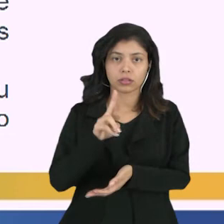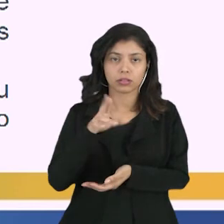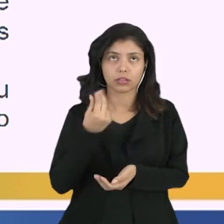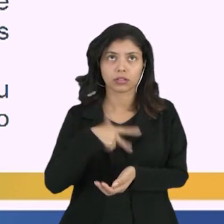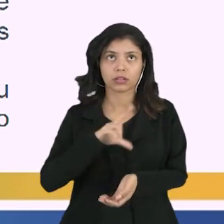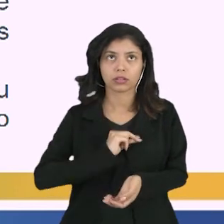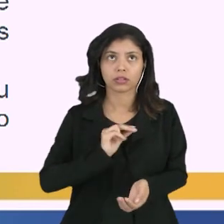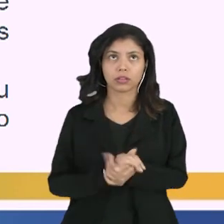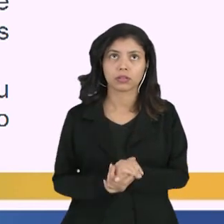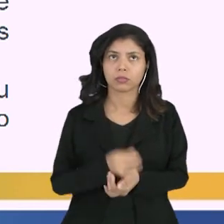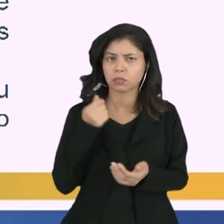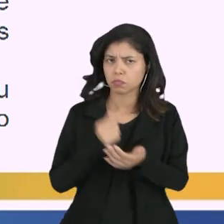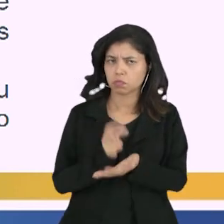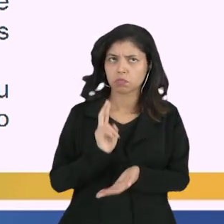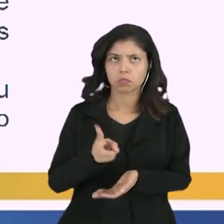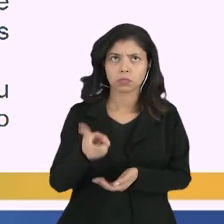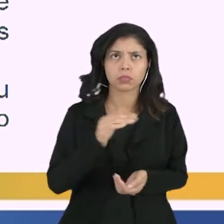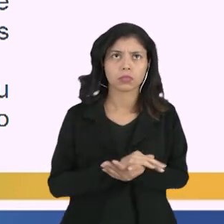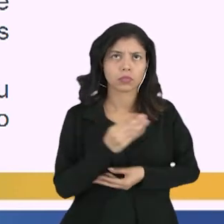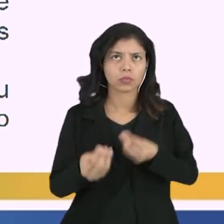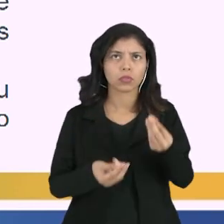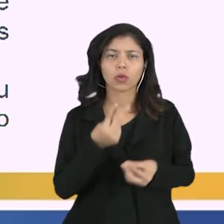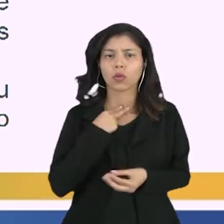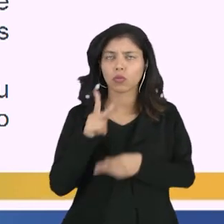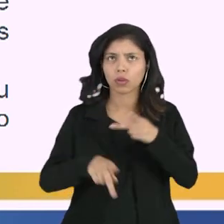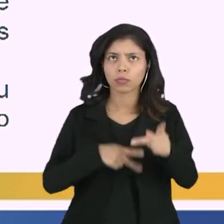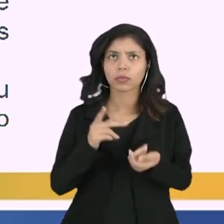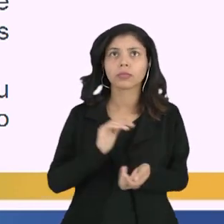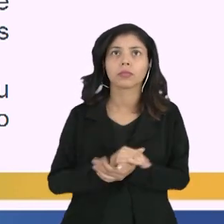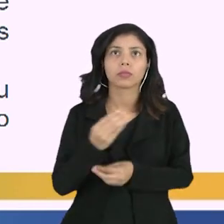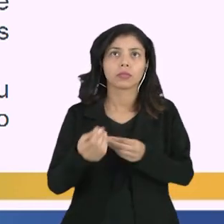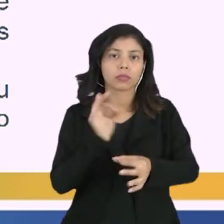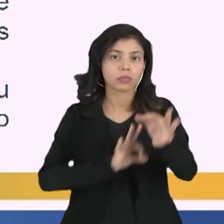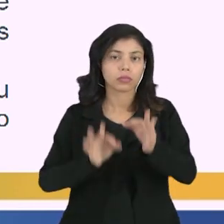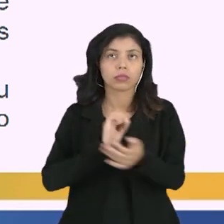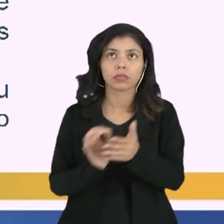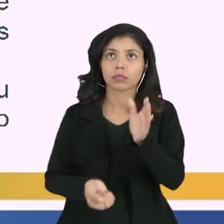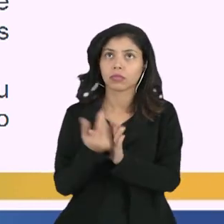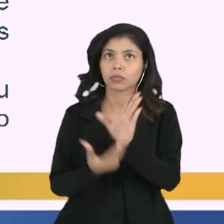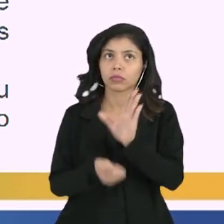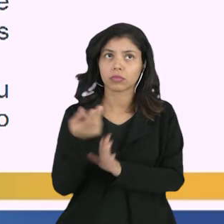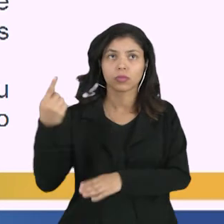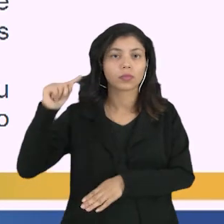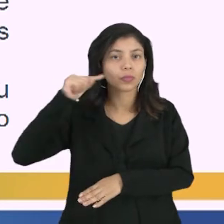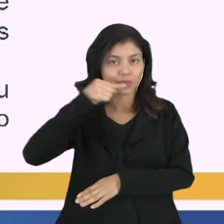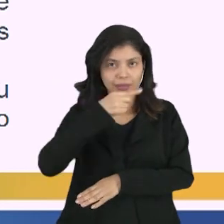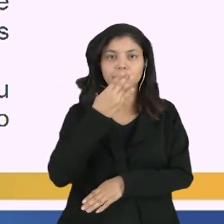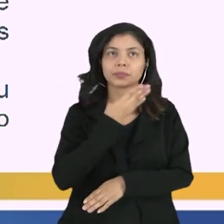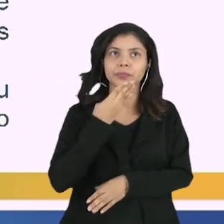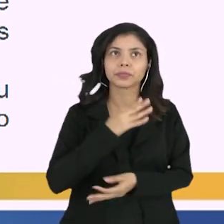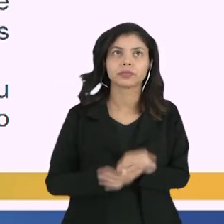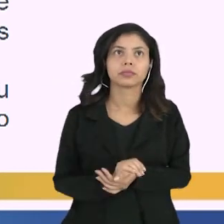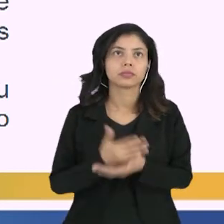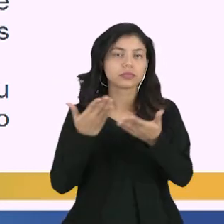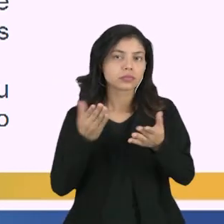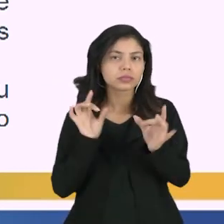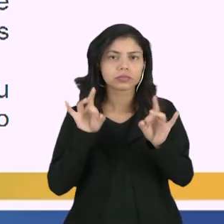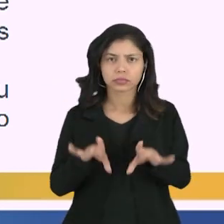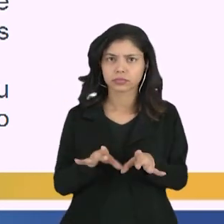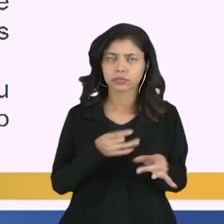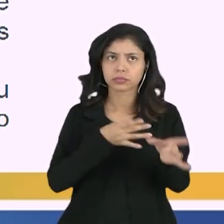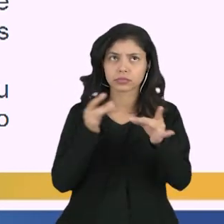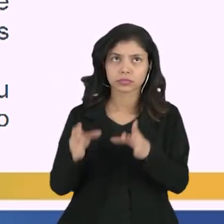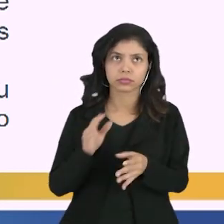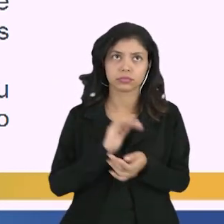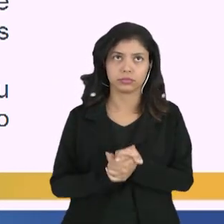metrópole portuguesa pretendiam tanto a ocupação e o povoamento como a organização da produção do açúcar, com fins